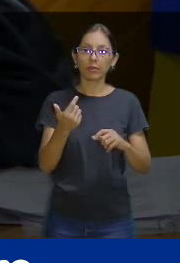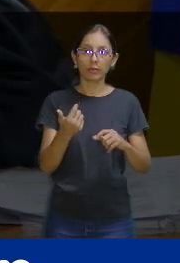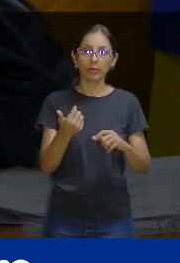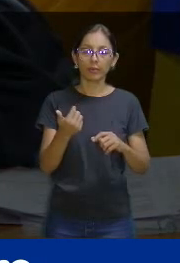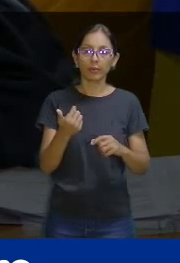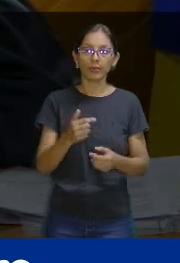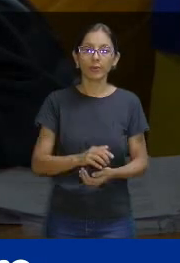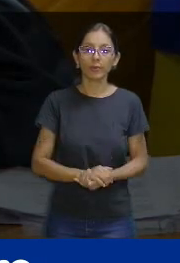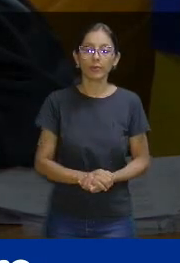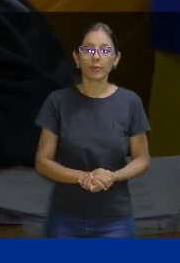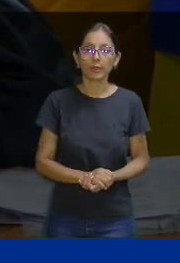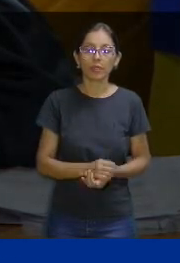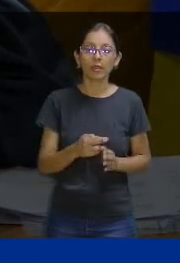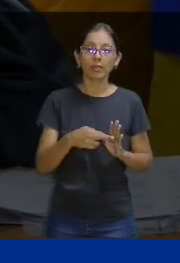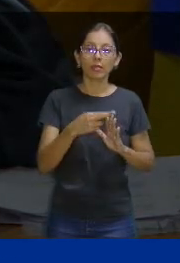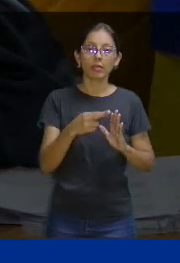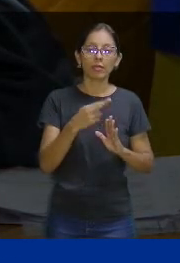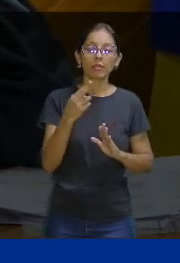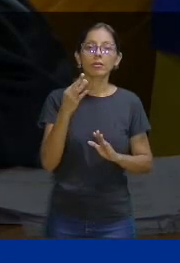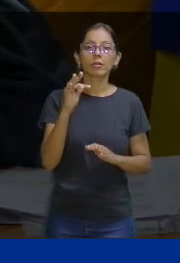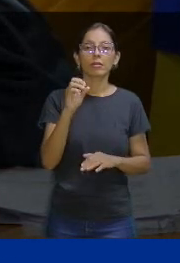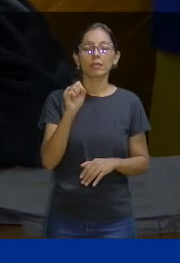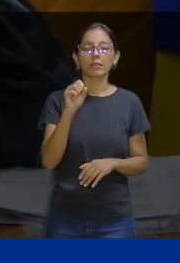Resolução TSE